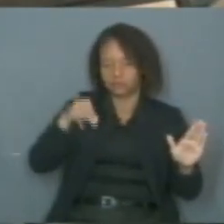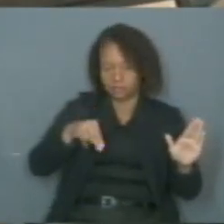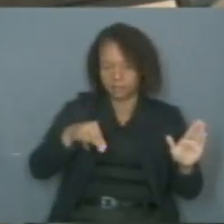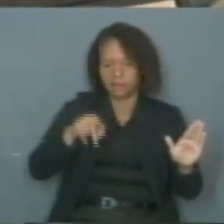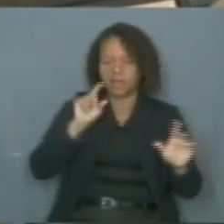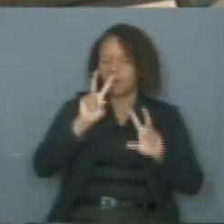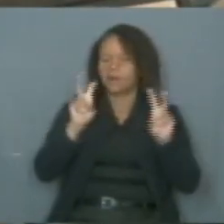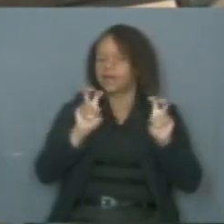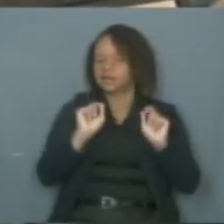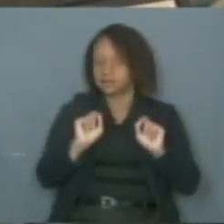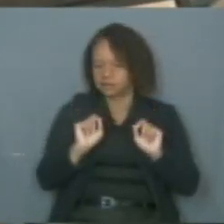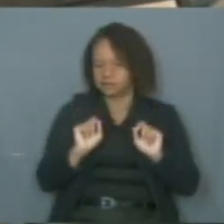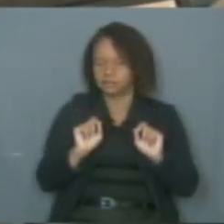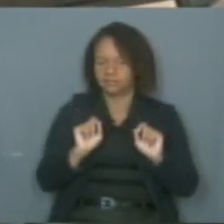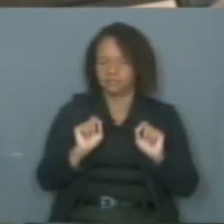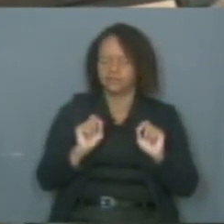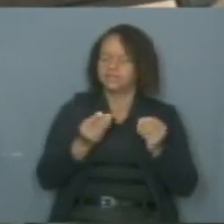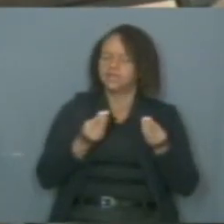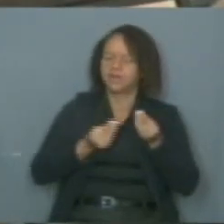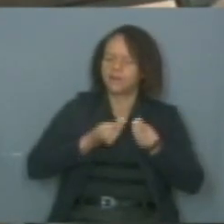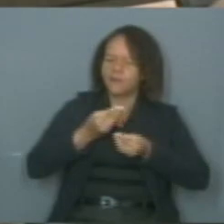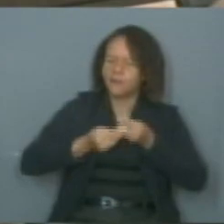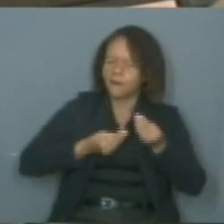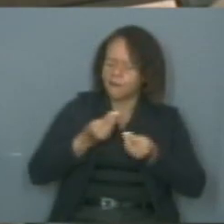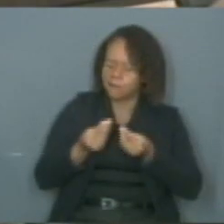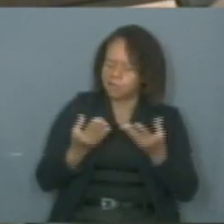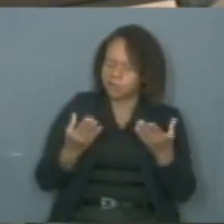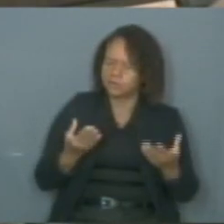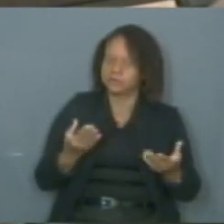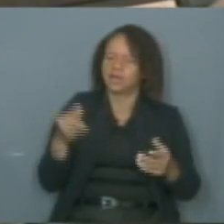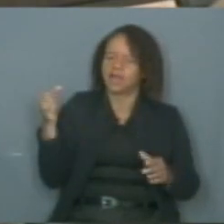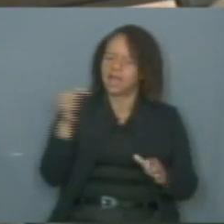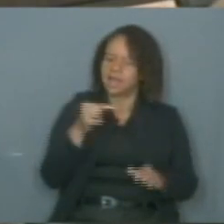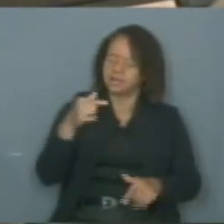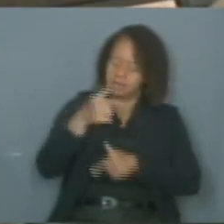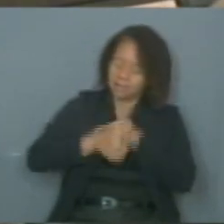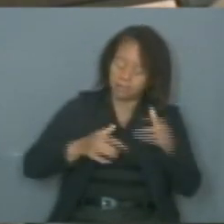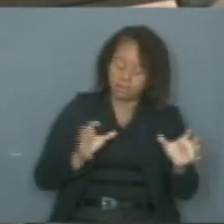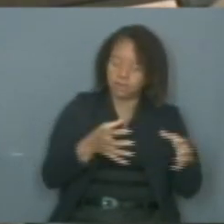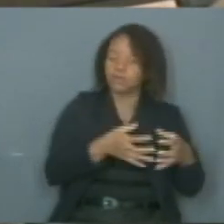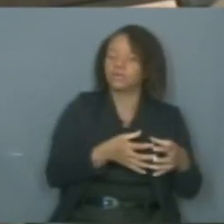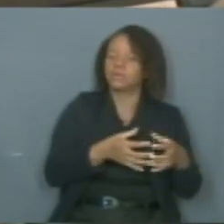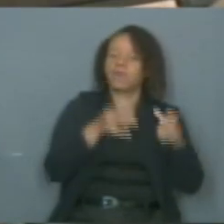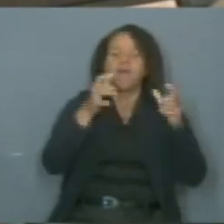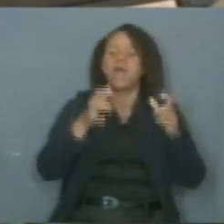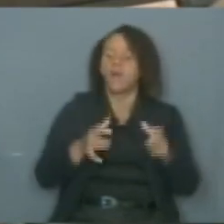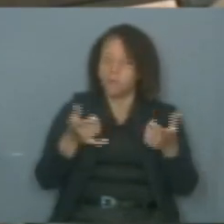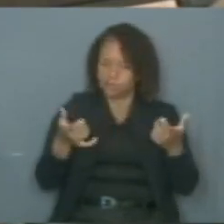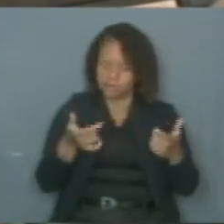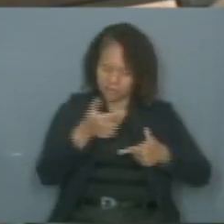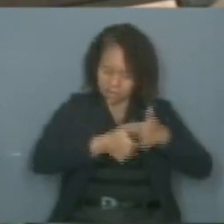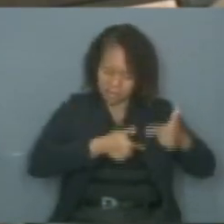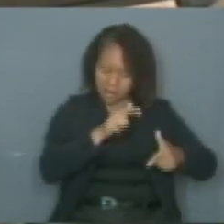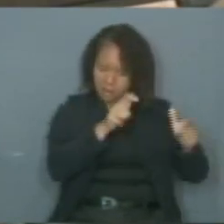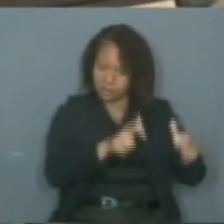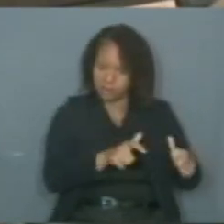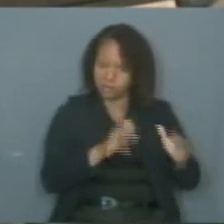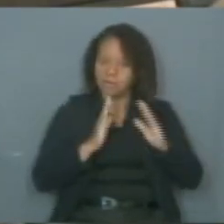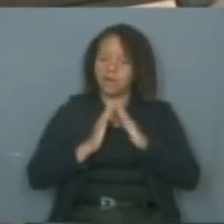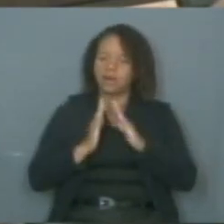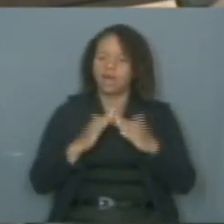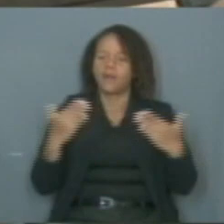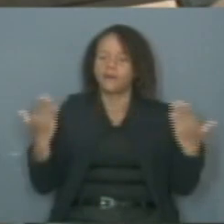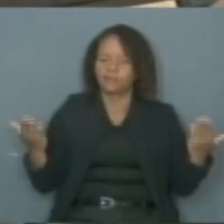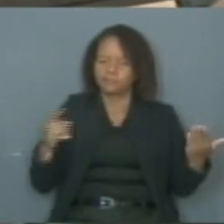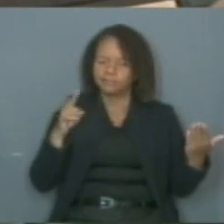a questão da tratativa referente a esses trabalhadores. Aonde esses trabalhadores vão